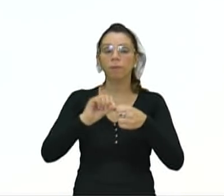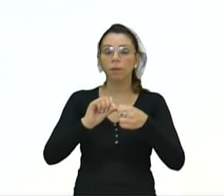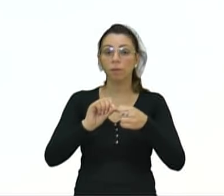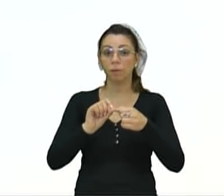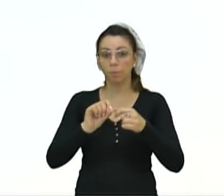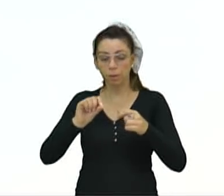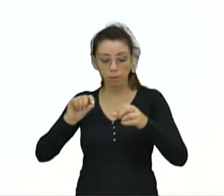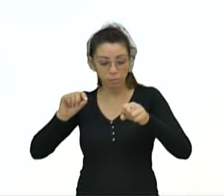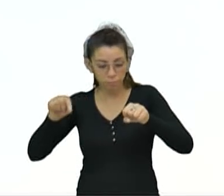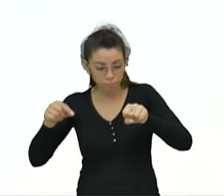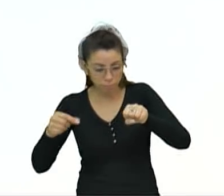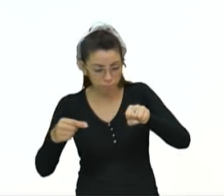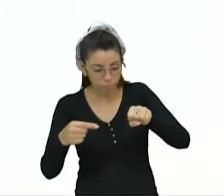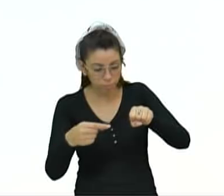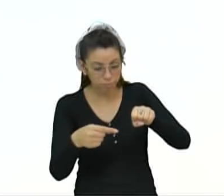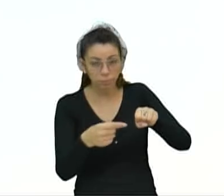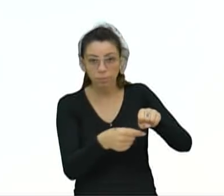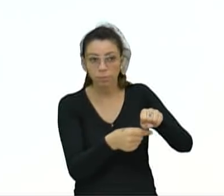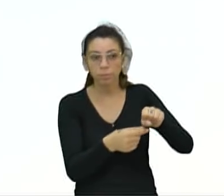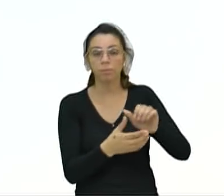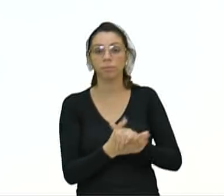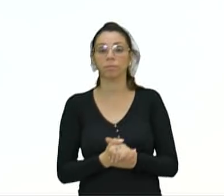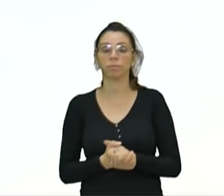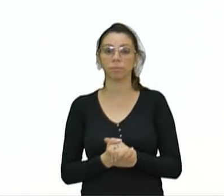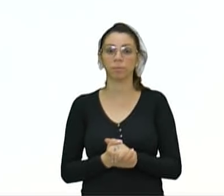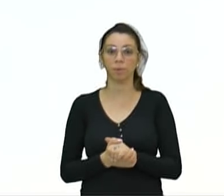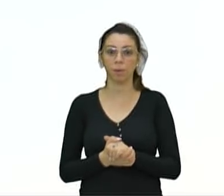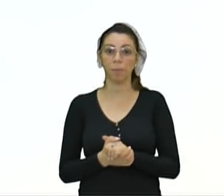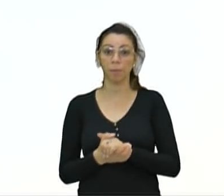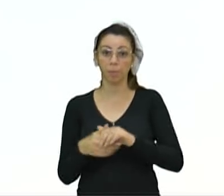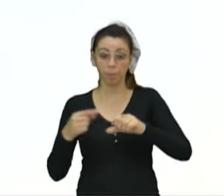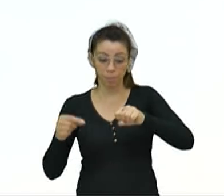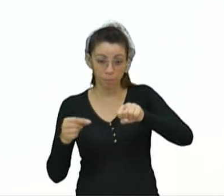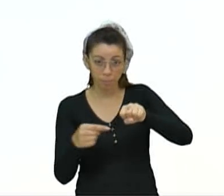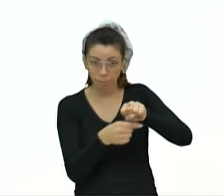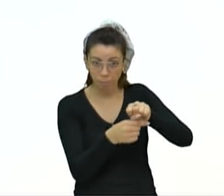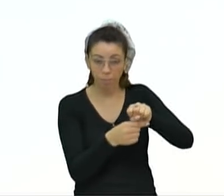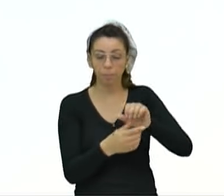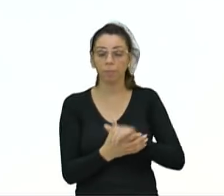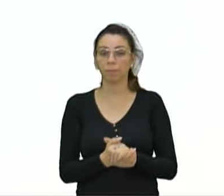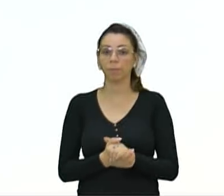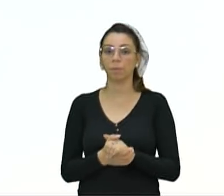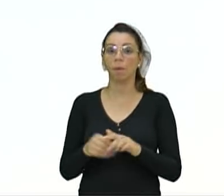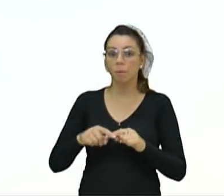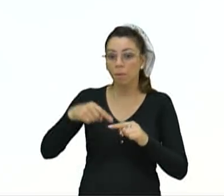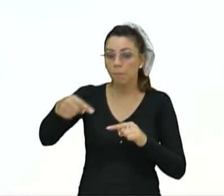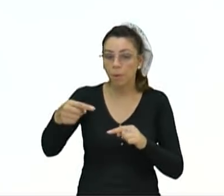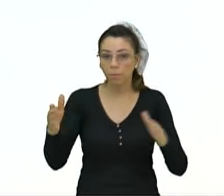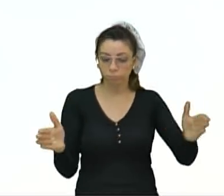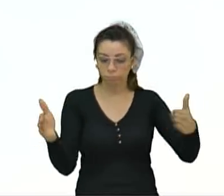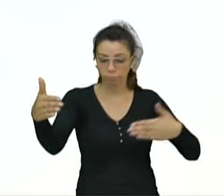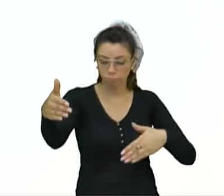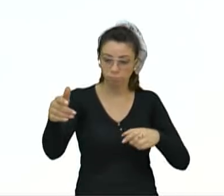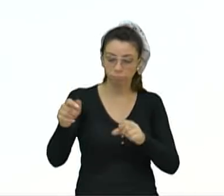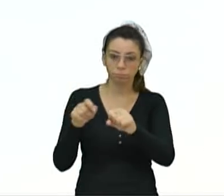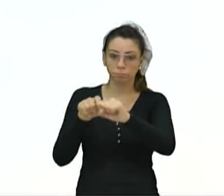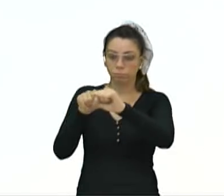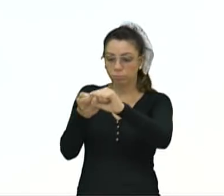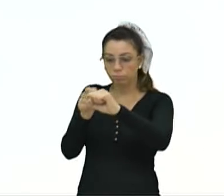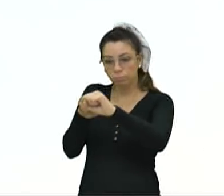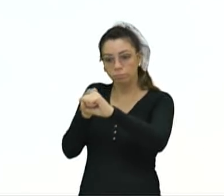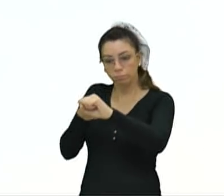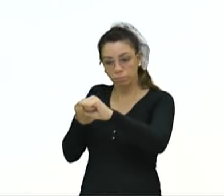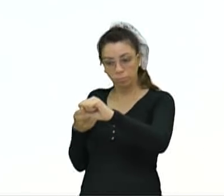lá, recolocado na caixa. Então, é com reposição. A seguir, retira-se novamente ao acaso um